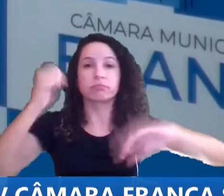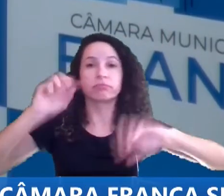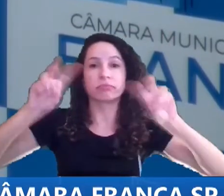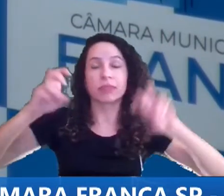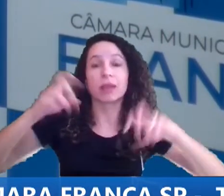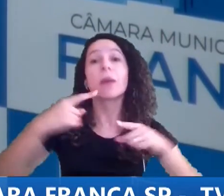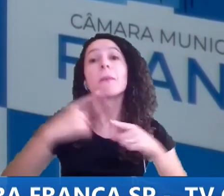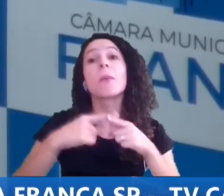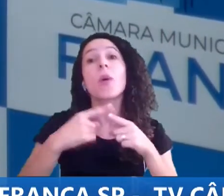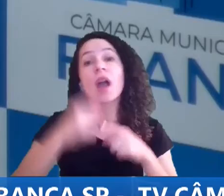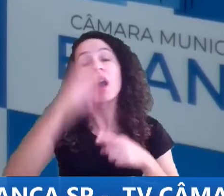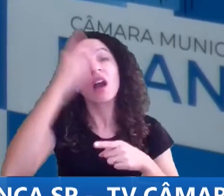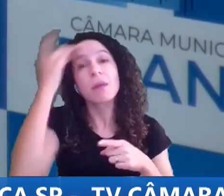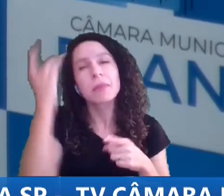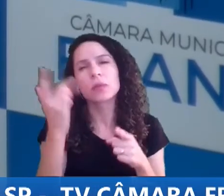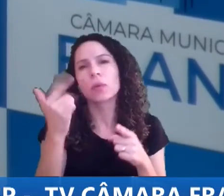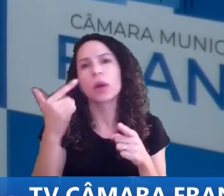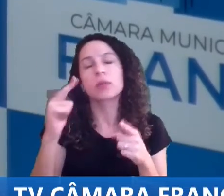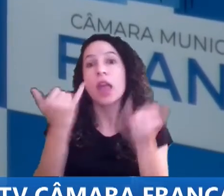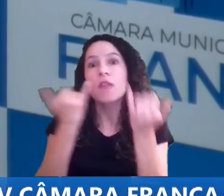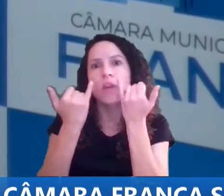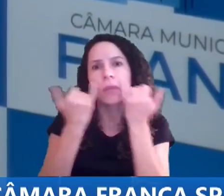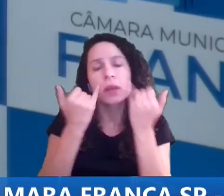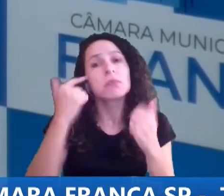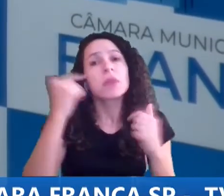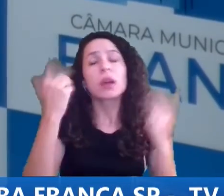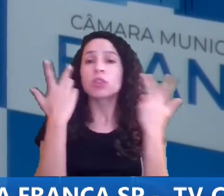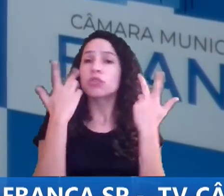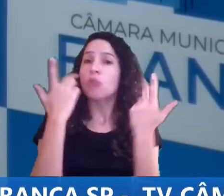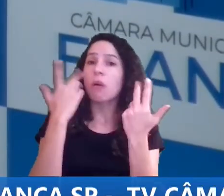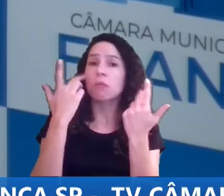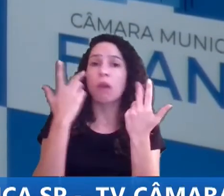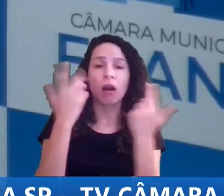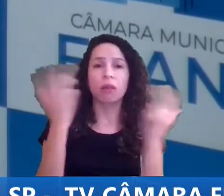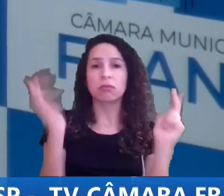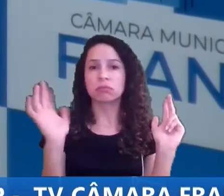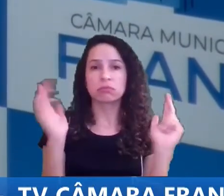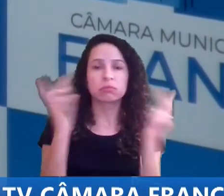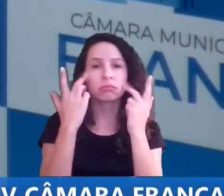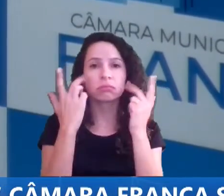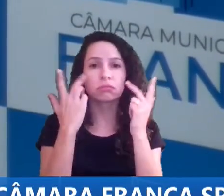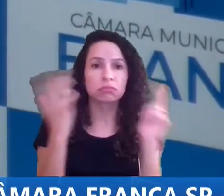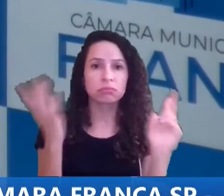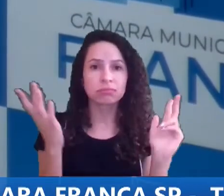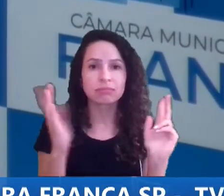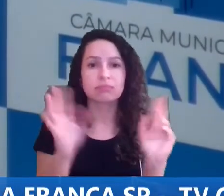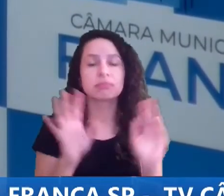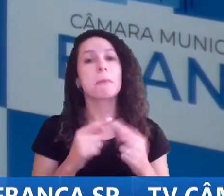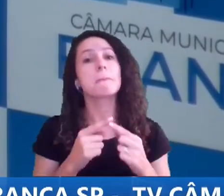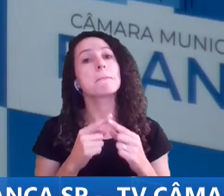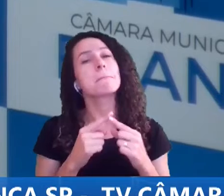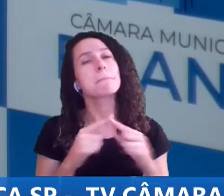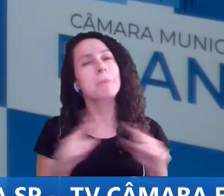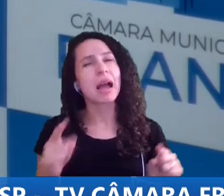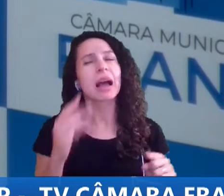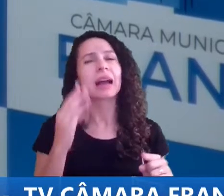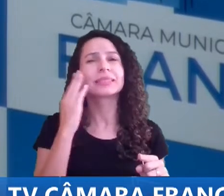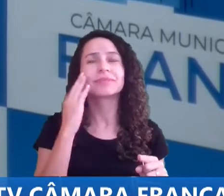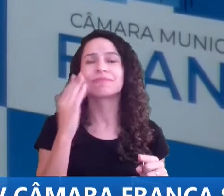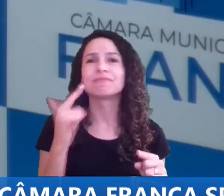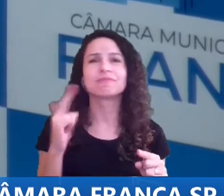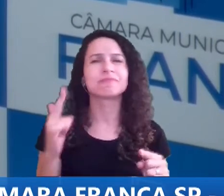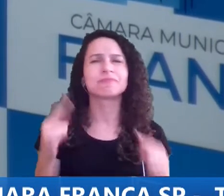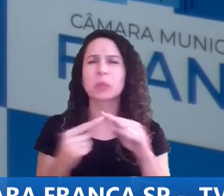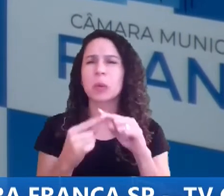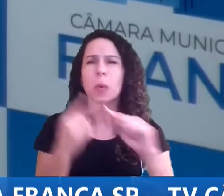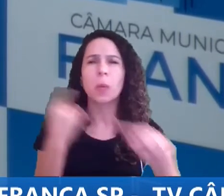instrução, talvez seja algo ainda natural para elas, né? Mas é uma coisa que não tem cabimento uma pessoa